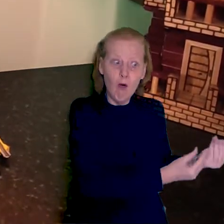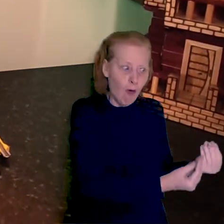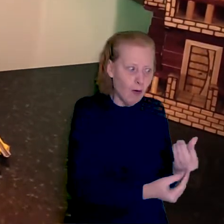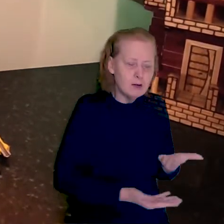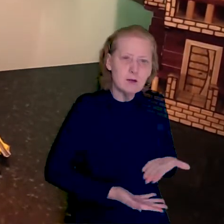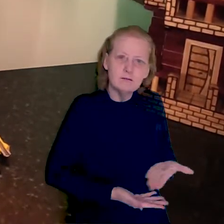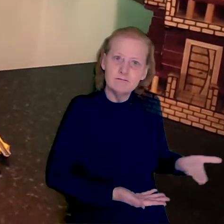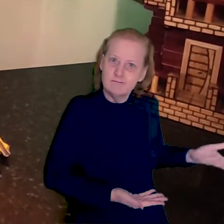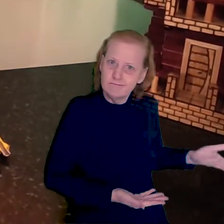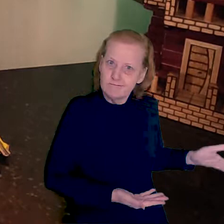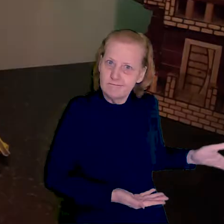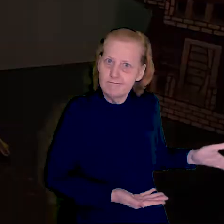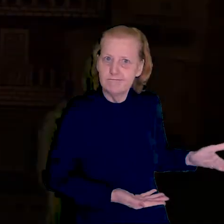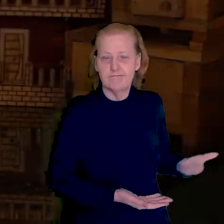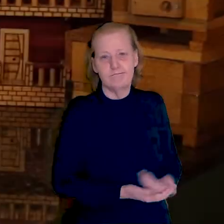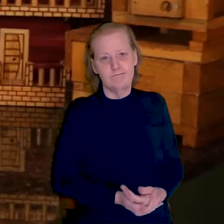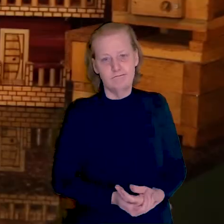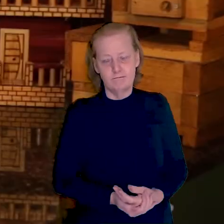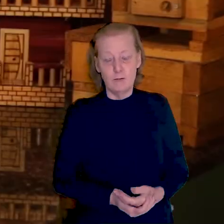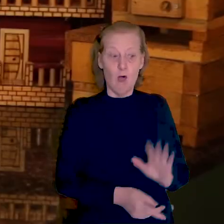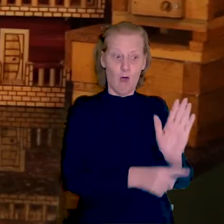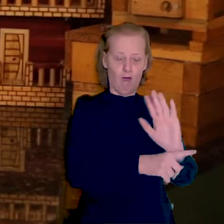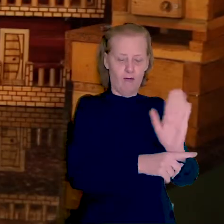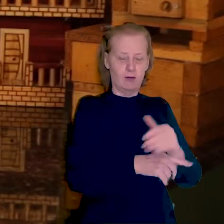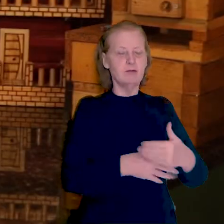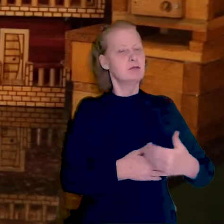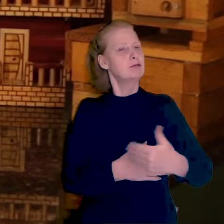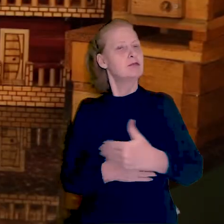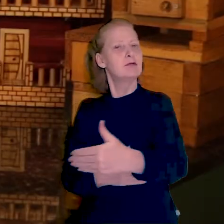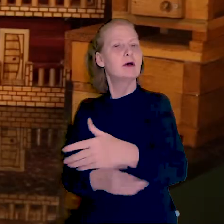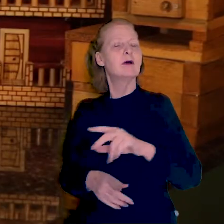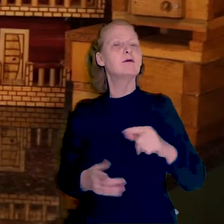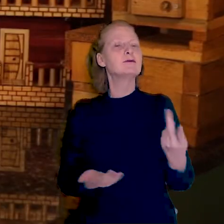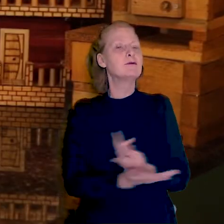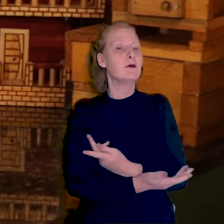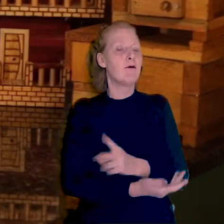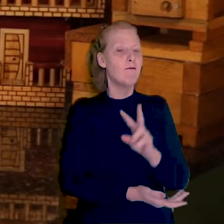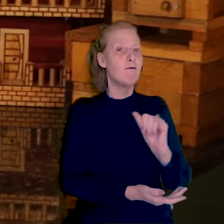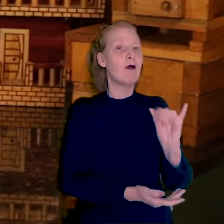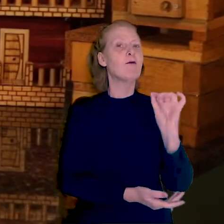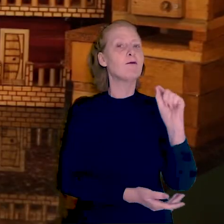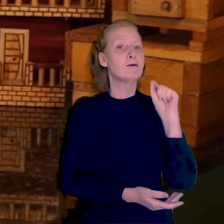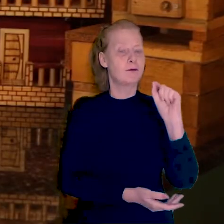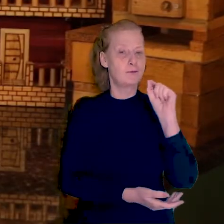não perder ela, tá? Segue o vídeo aí. Então, seguindo o vídeo aqui, a gente vai